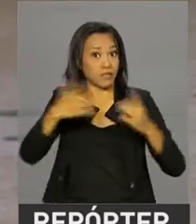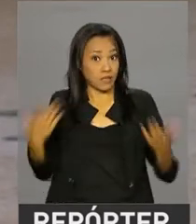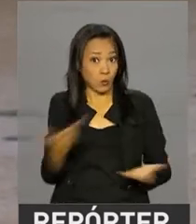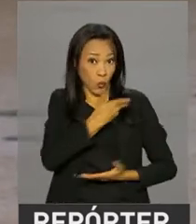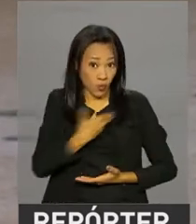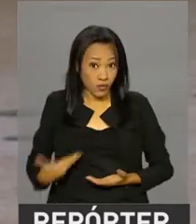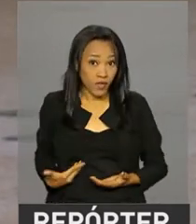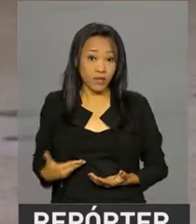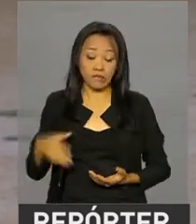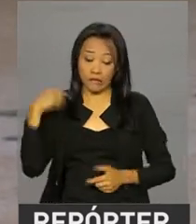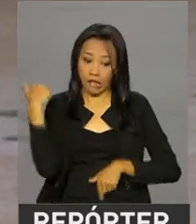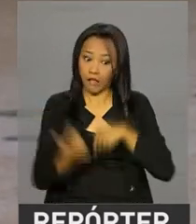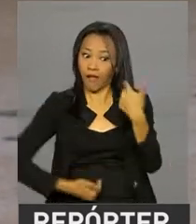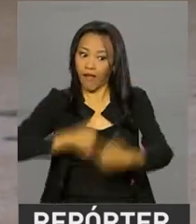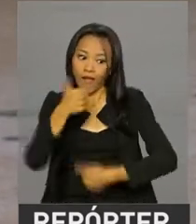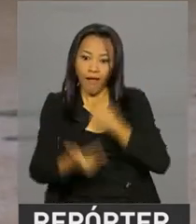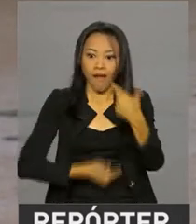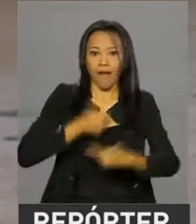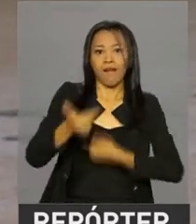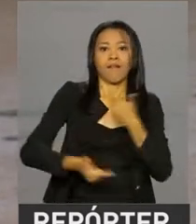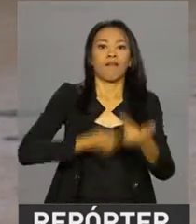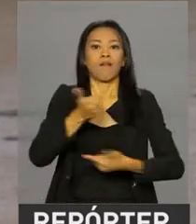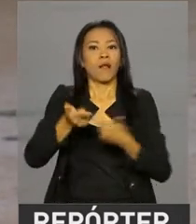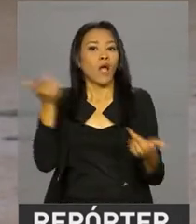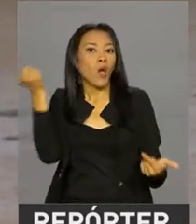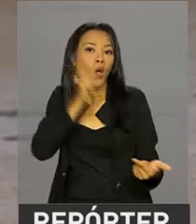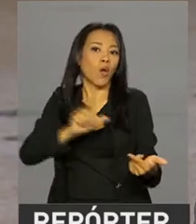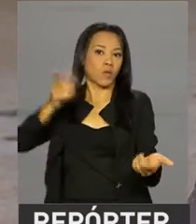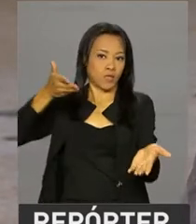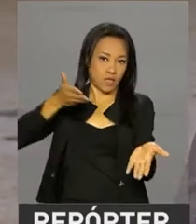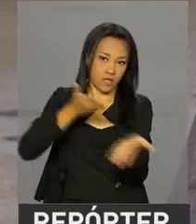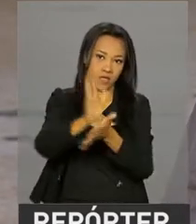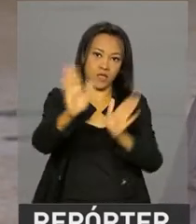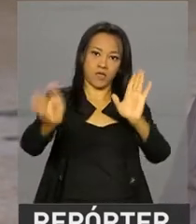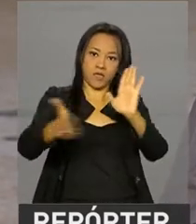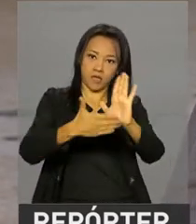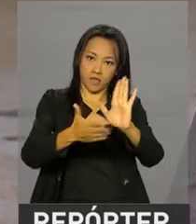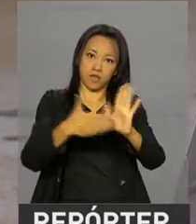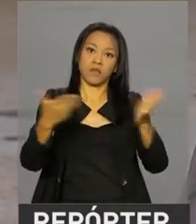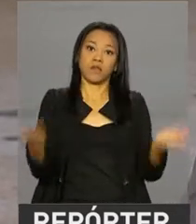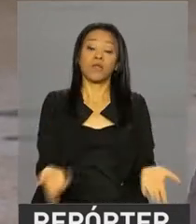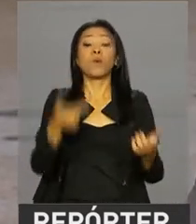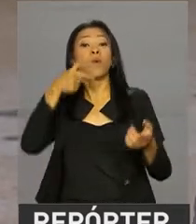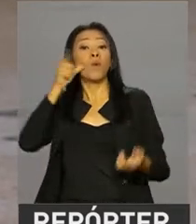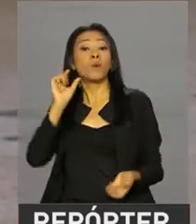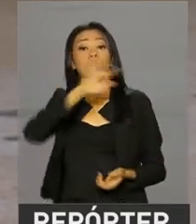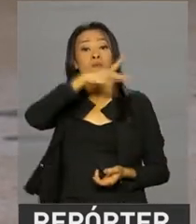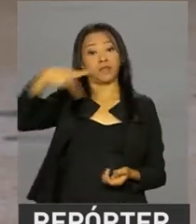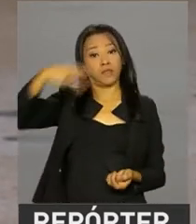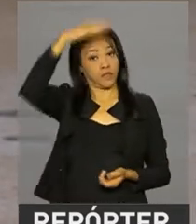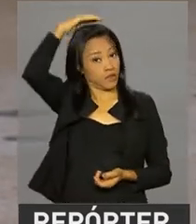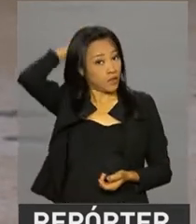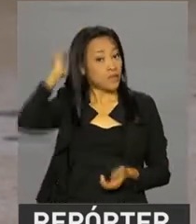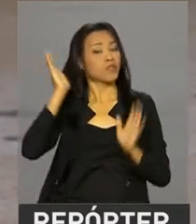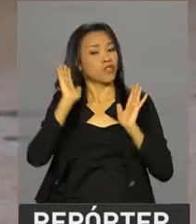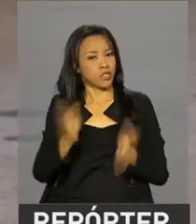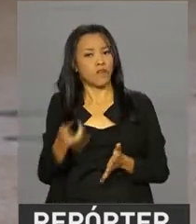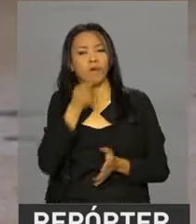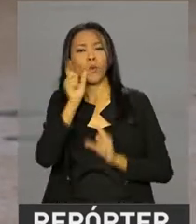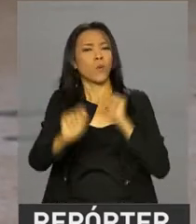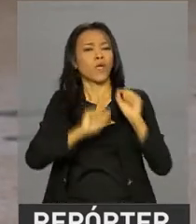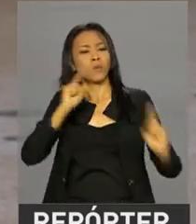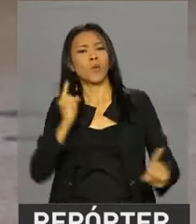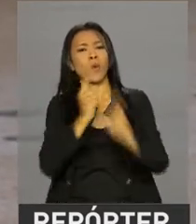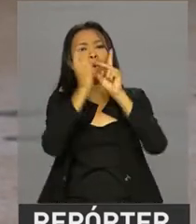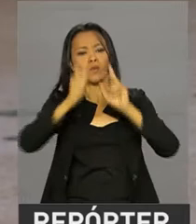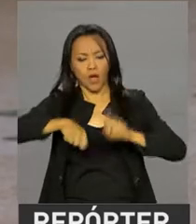empenhado aí na aprovação dessa medida. Ontem, inclusive, o presidente Michel Temer ele reafirmou em um encontro, em um